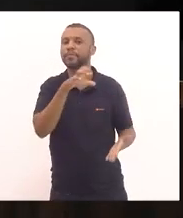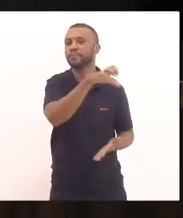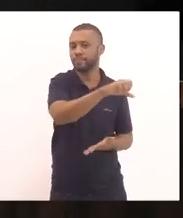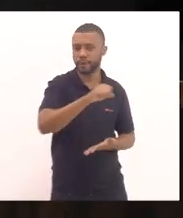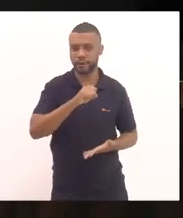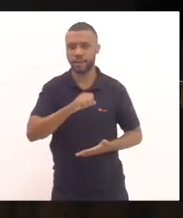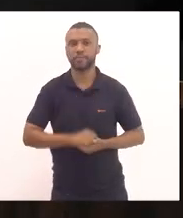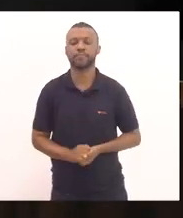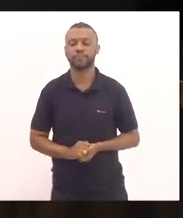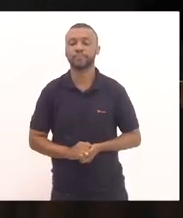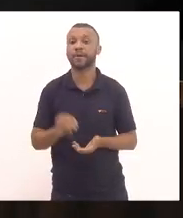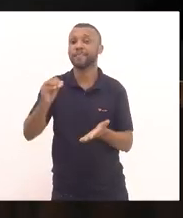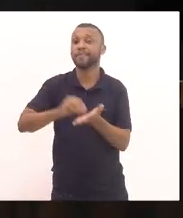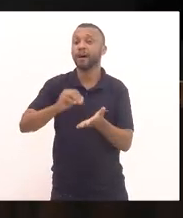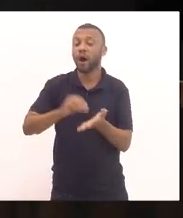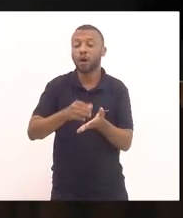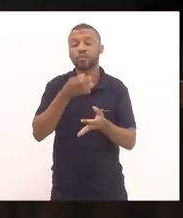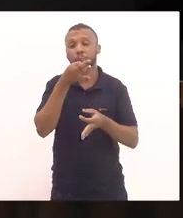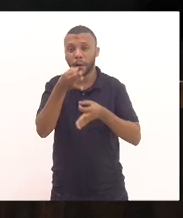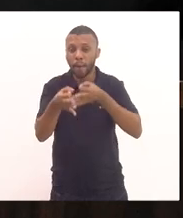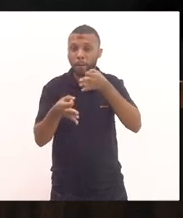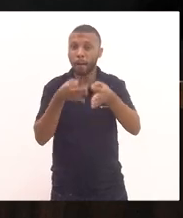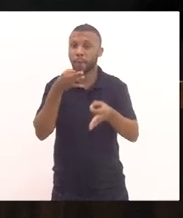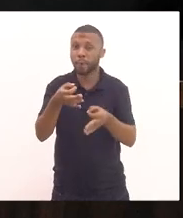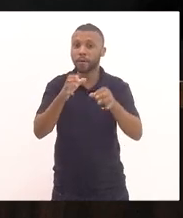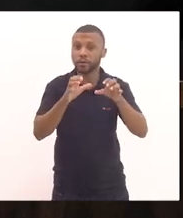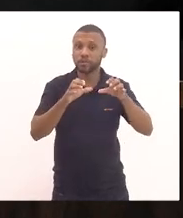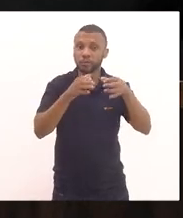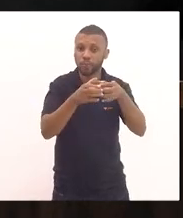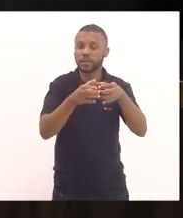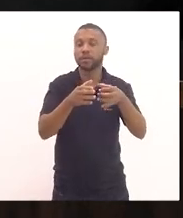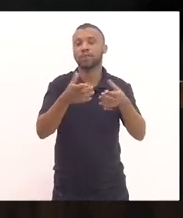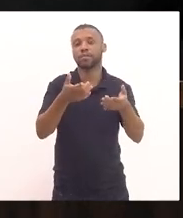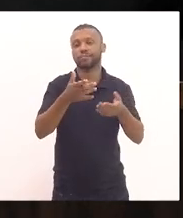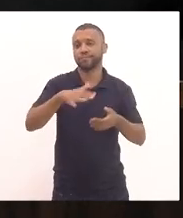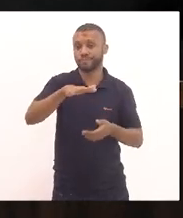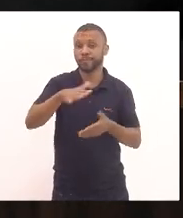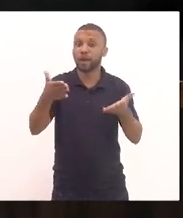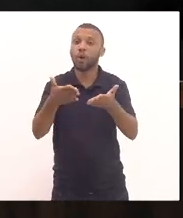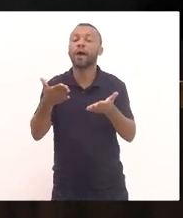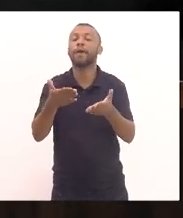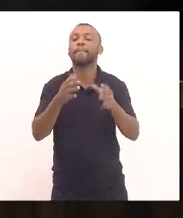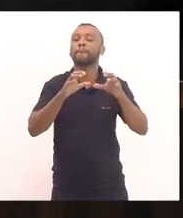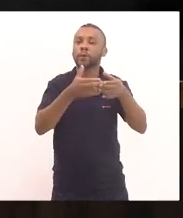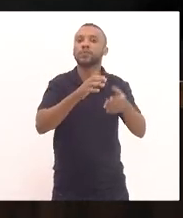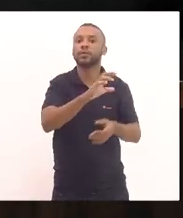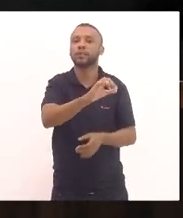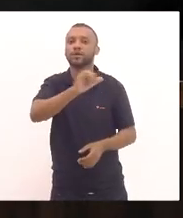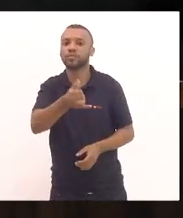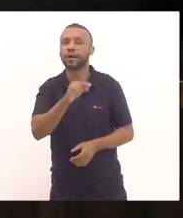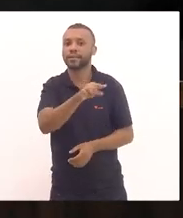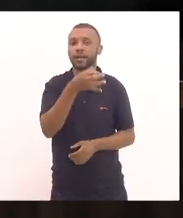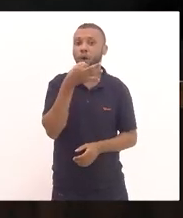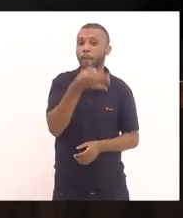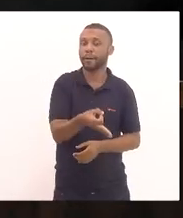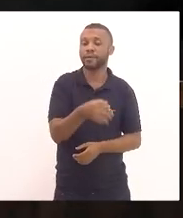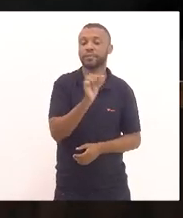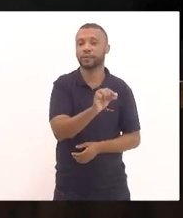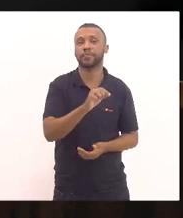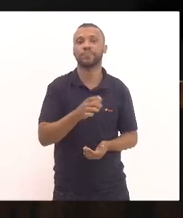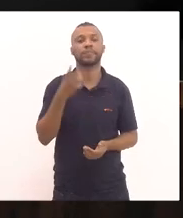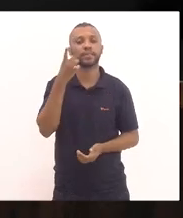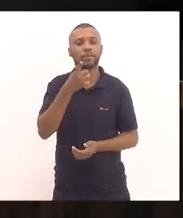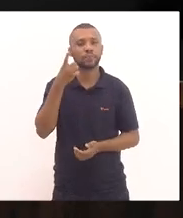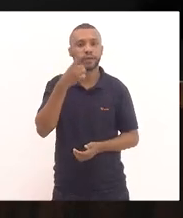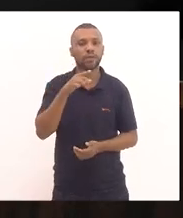Pendendo de pareceres das comissões de Constituição, Justiça, Saúde e Orçamento. Para emitir parecer pela Comissão de Constituição e Justiça,